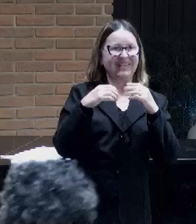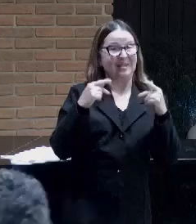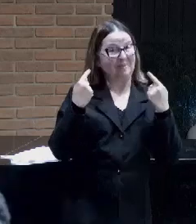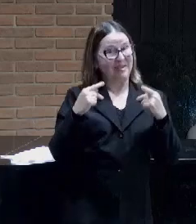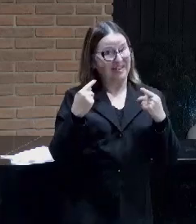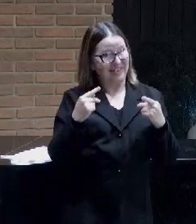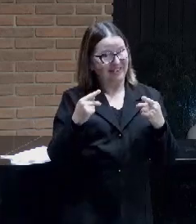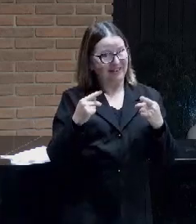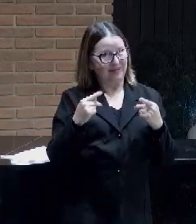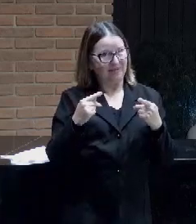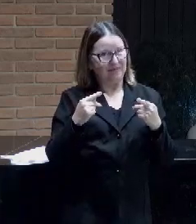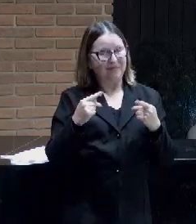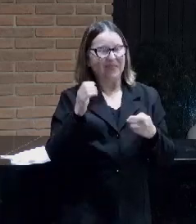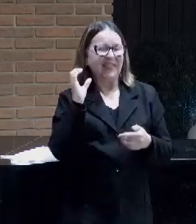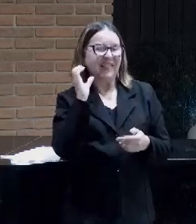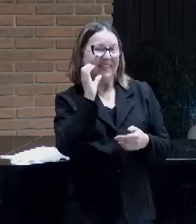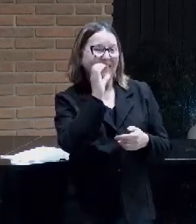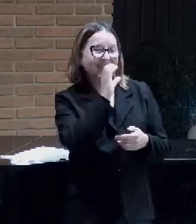frio lá fora.